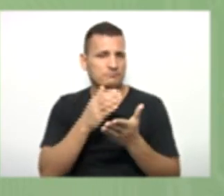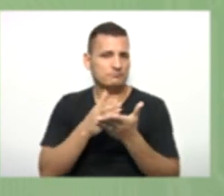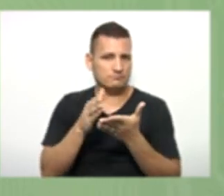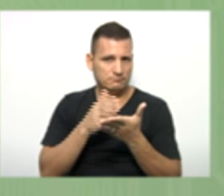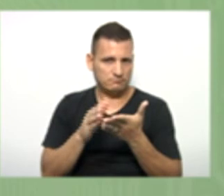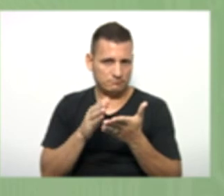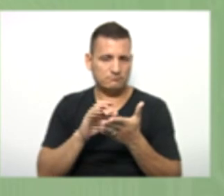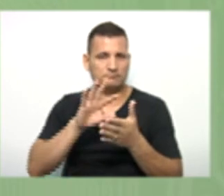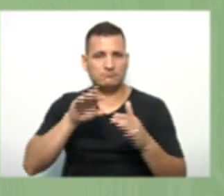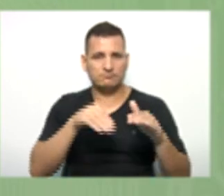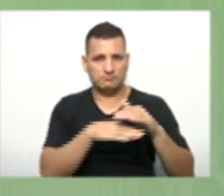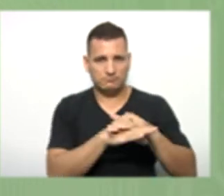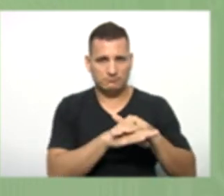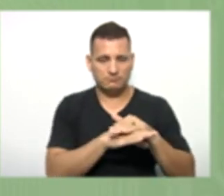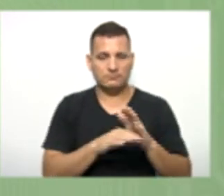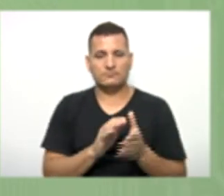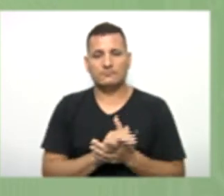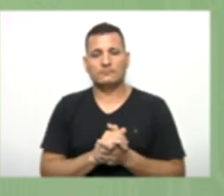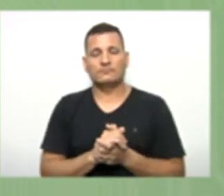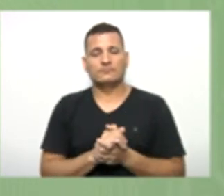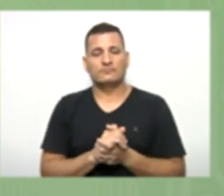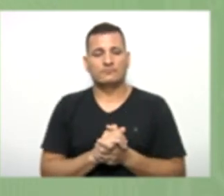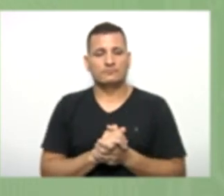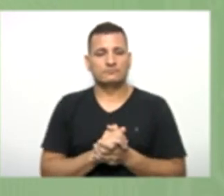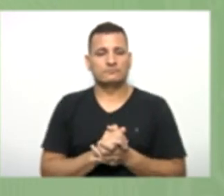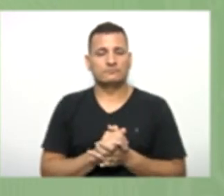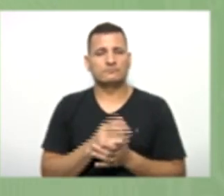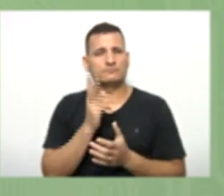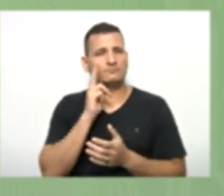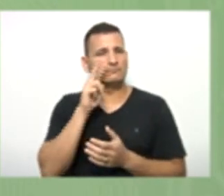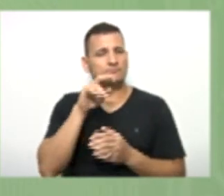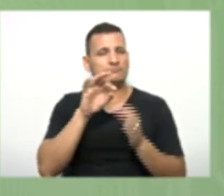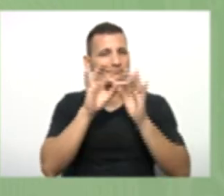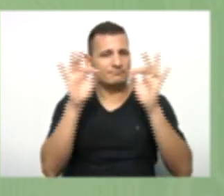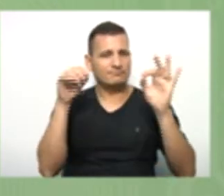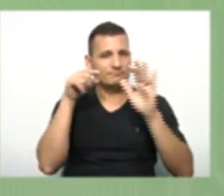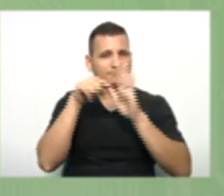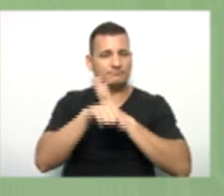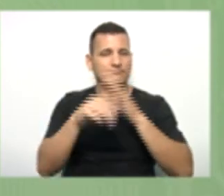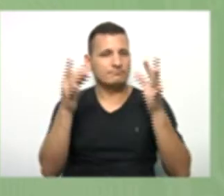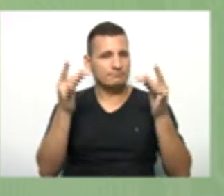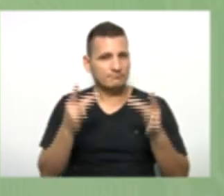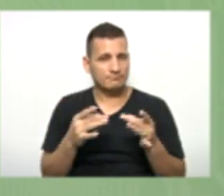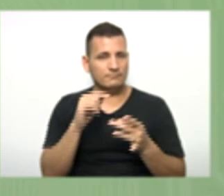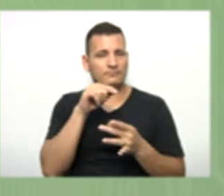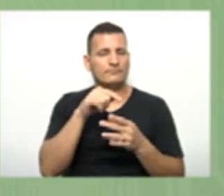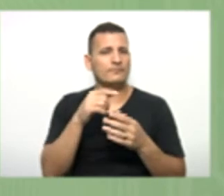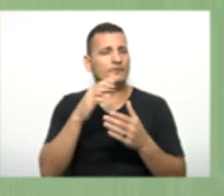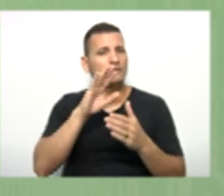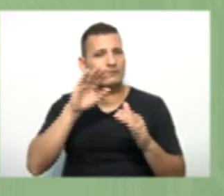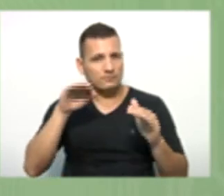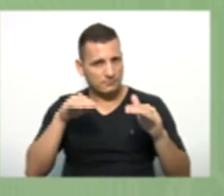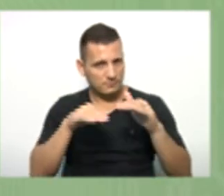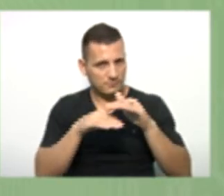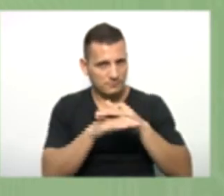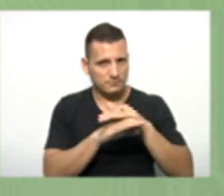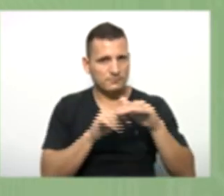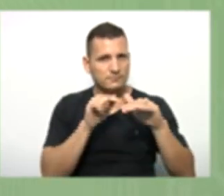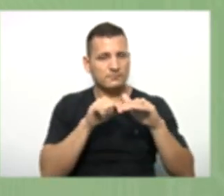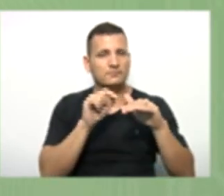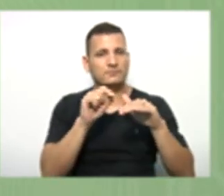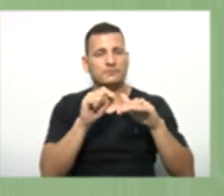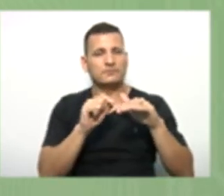sobras. E aqui fala, olha aqui um detalhe nessa questão que fala, ó, deverá ser constituída de